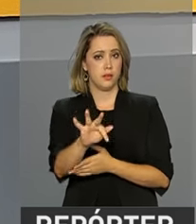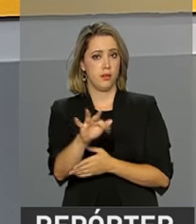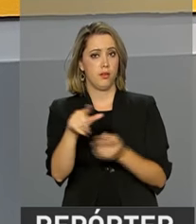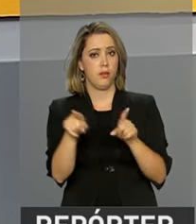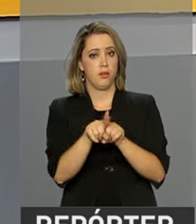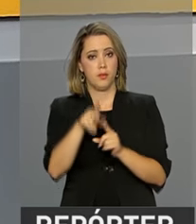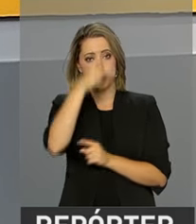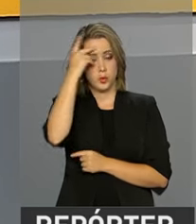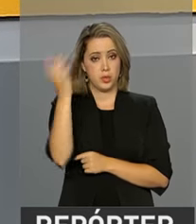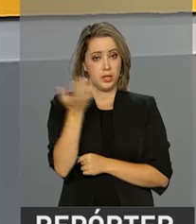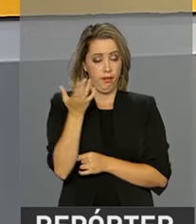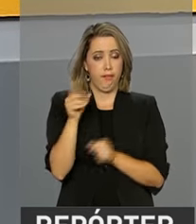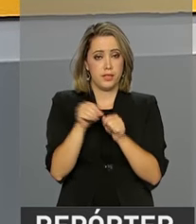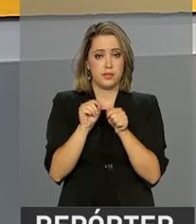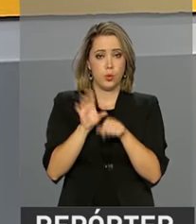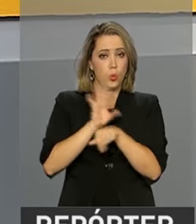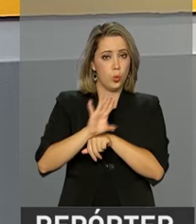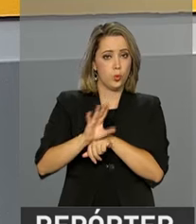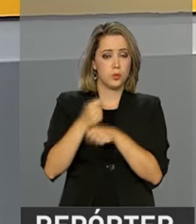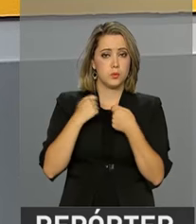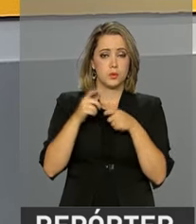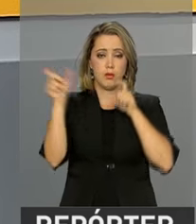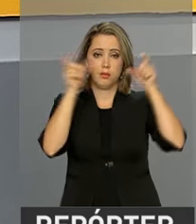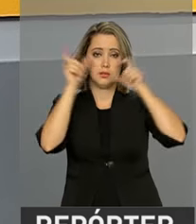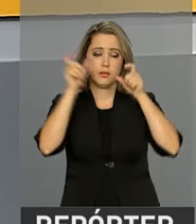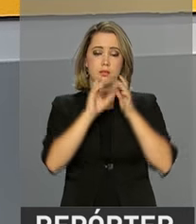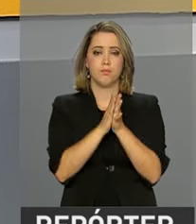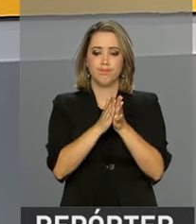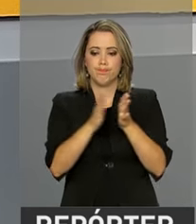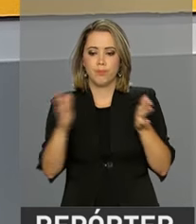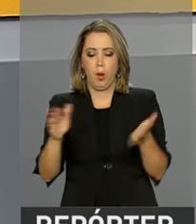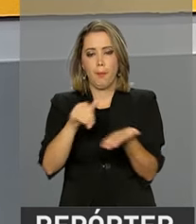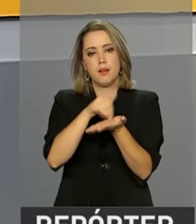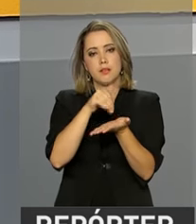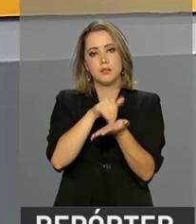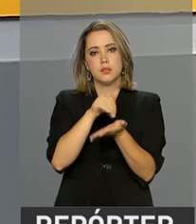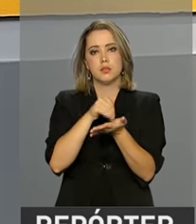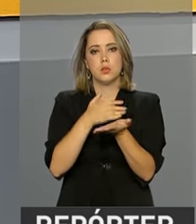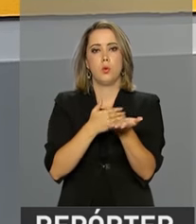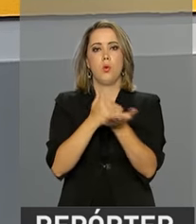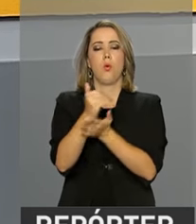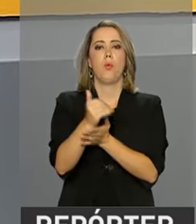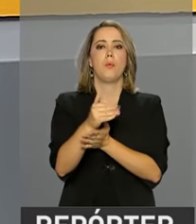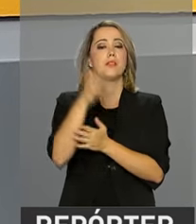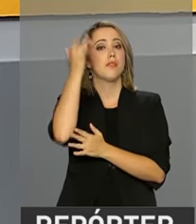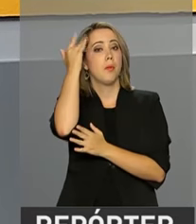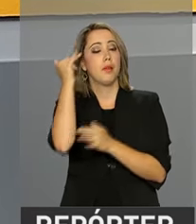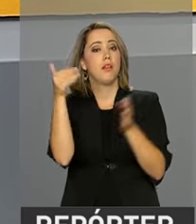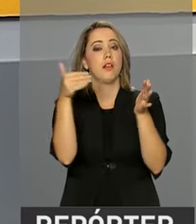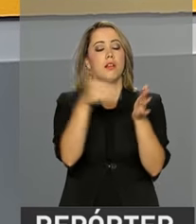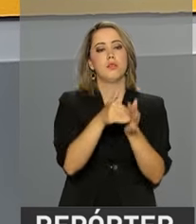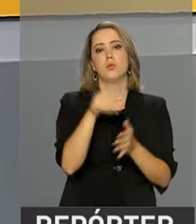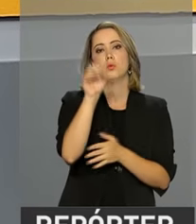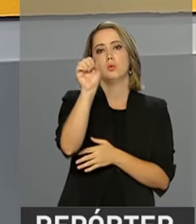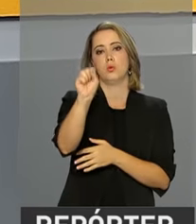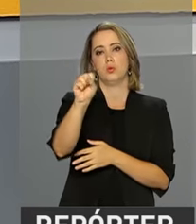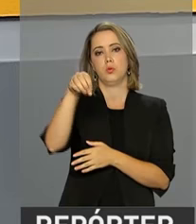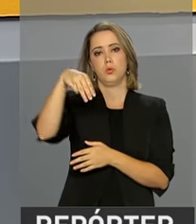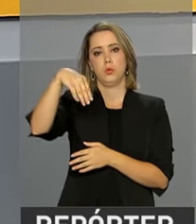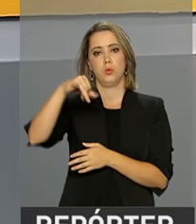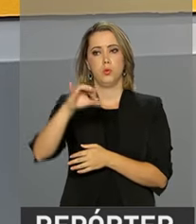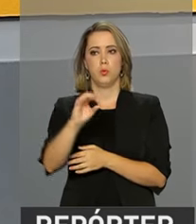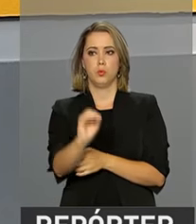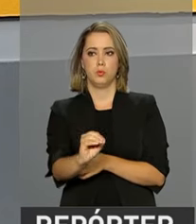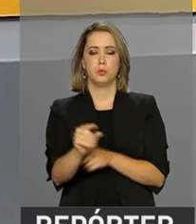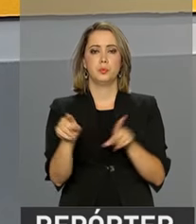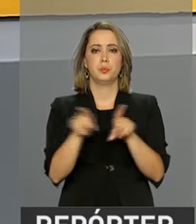Quem tiver interesse deve ficar ligado ao prazo de inscrição, que começa ao meio-dia de amanhã e vai até o meio-dia